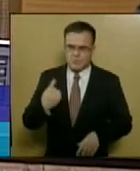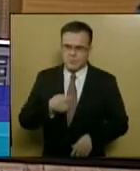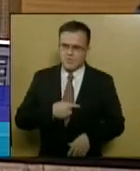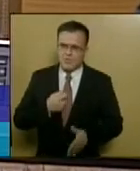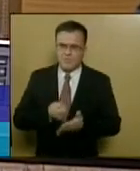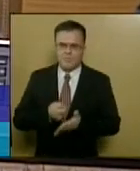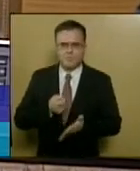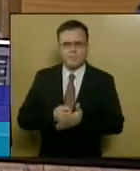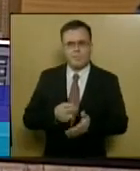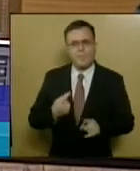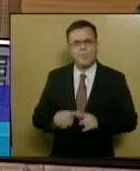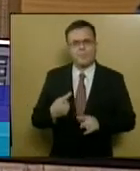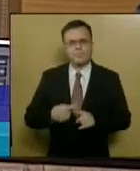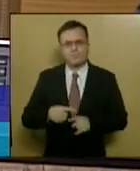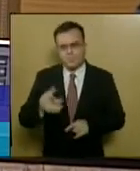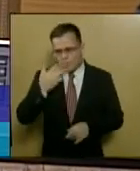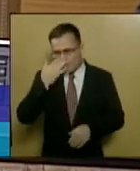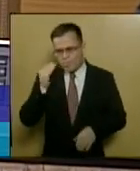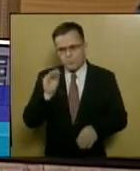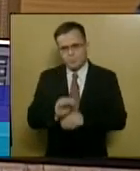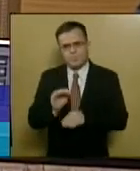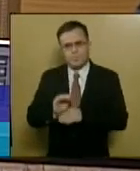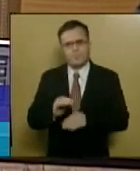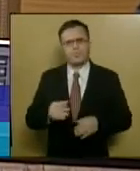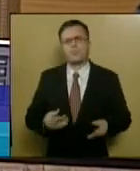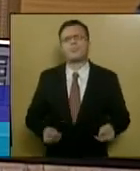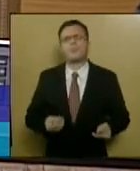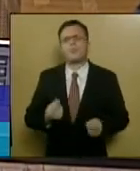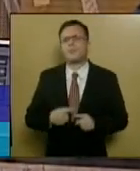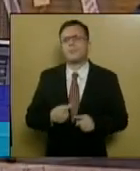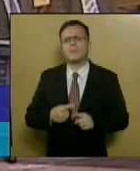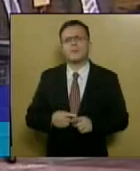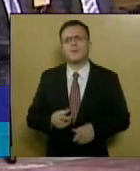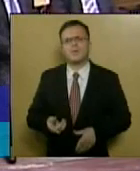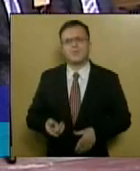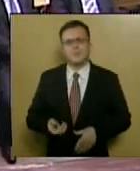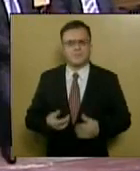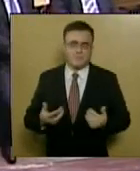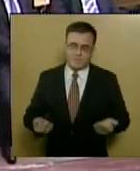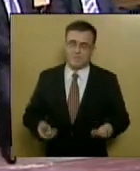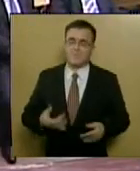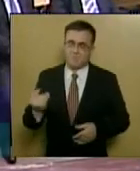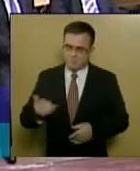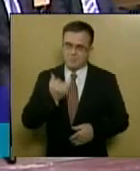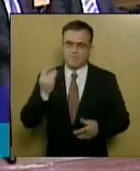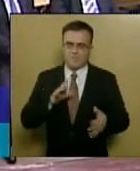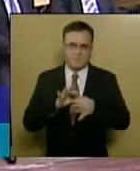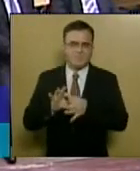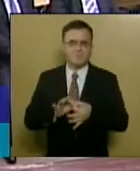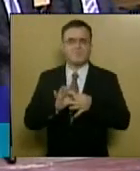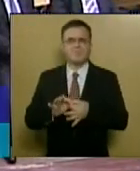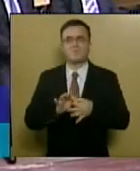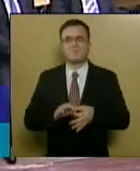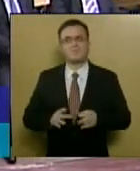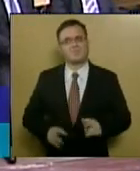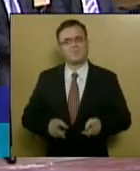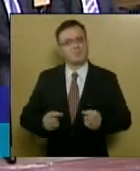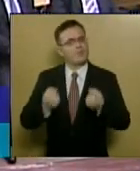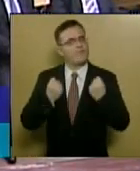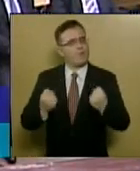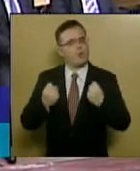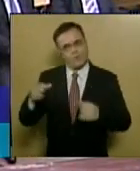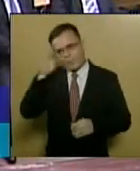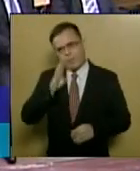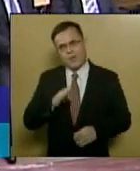tanto, e por que não valorizar os senhores que fazem o 28BC e que fazem a segurança desse país e o fortalecimento desse